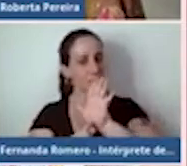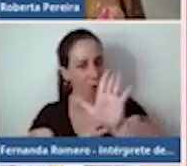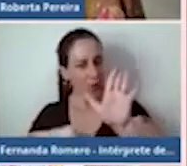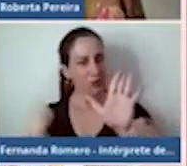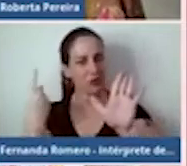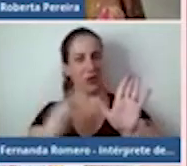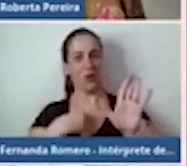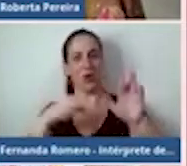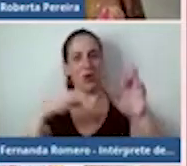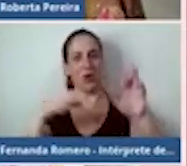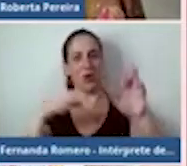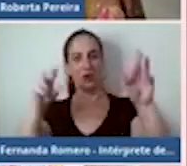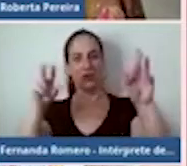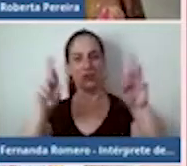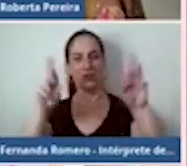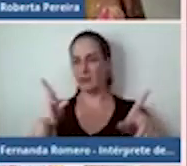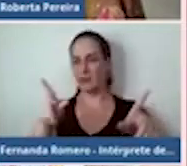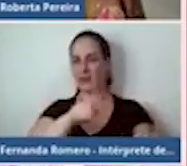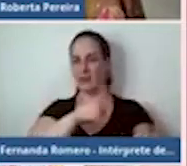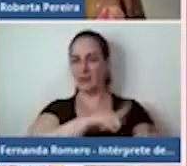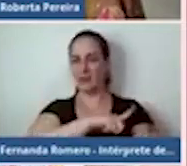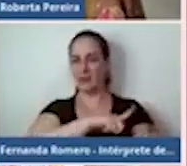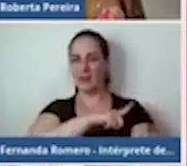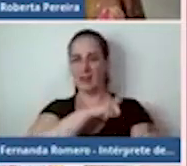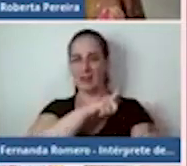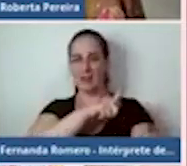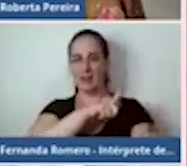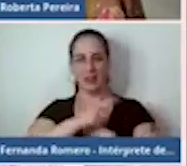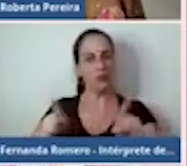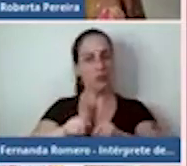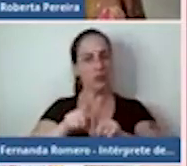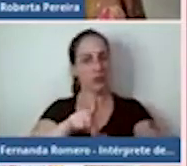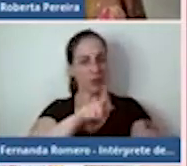gestão de pessoas e na gestão das mulheres profissionais.